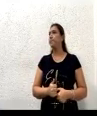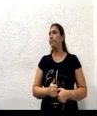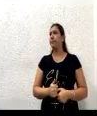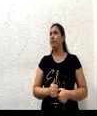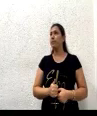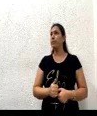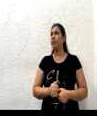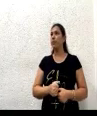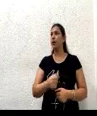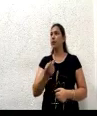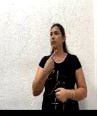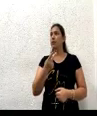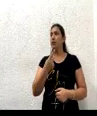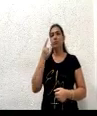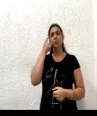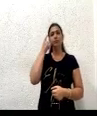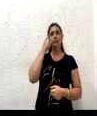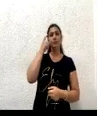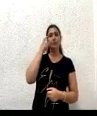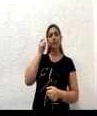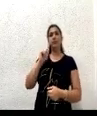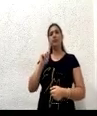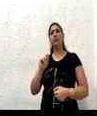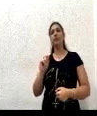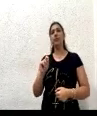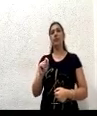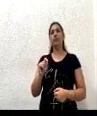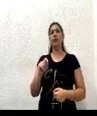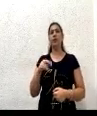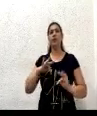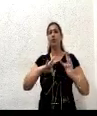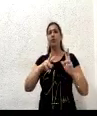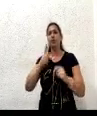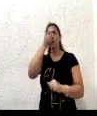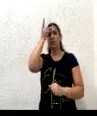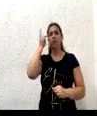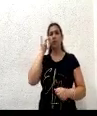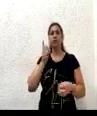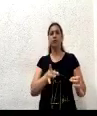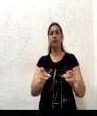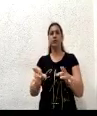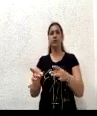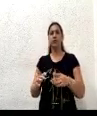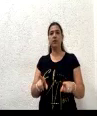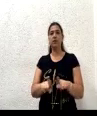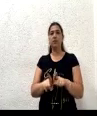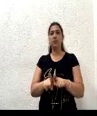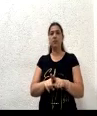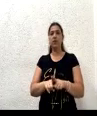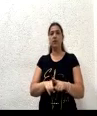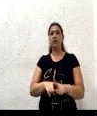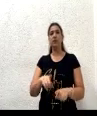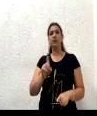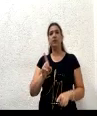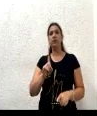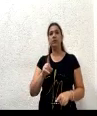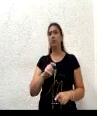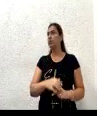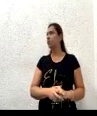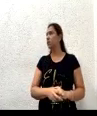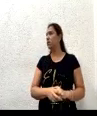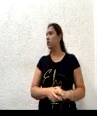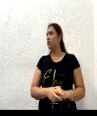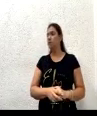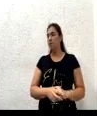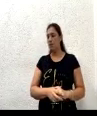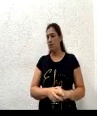bom pontuar, né, porque vários tipos de consórcios, como eu disse, e muitos vêm para somar,